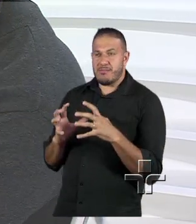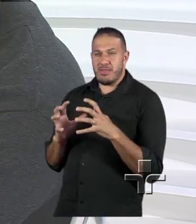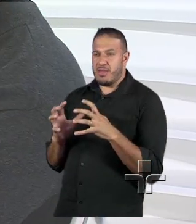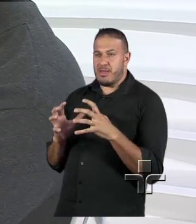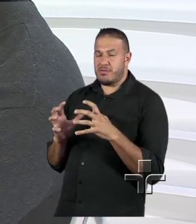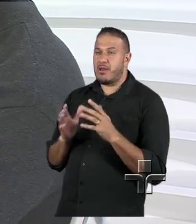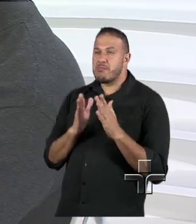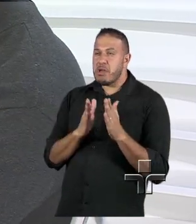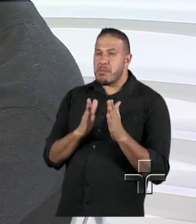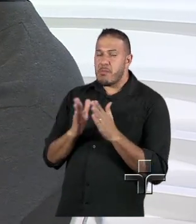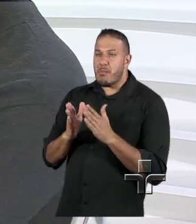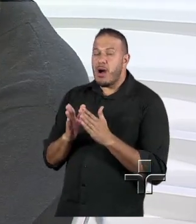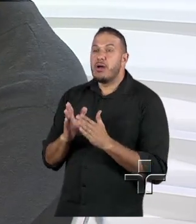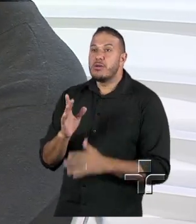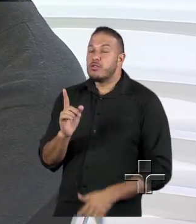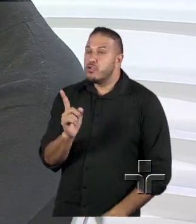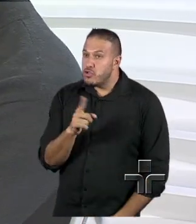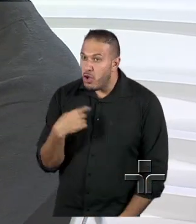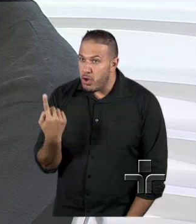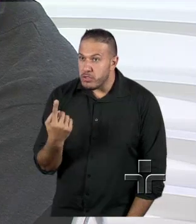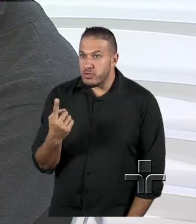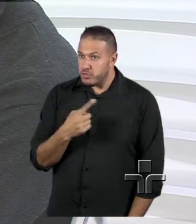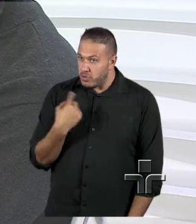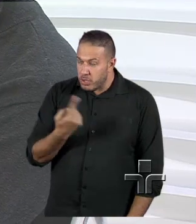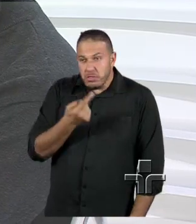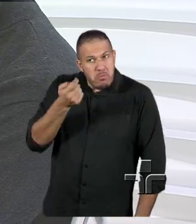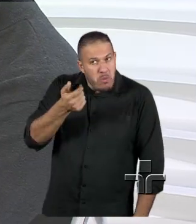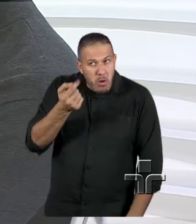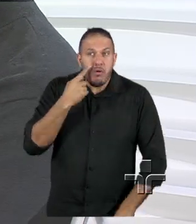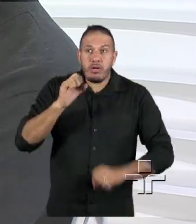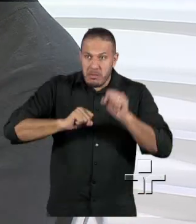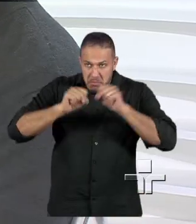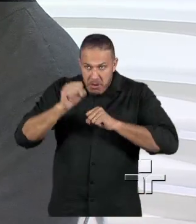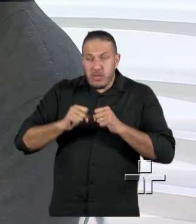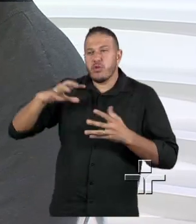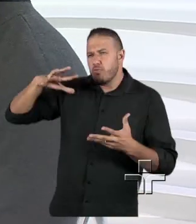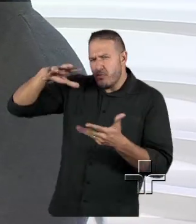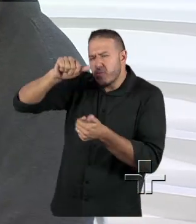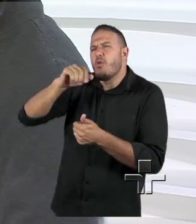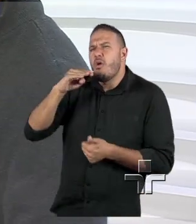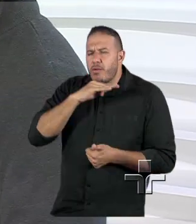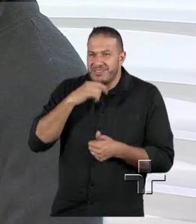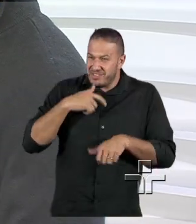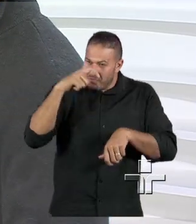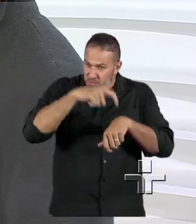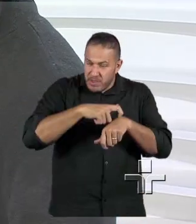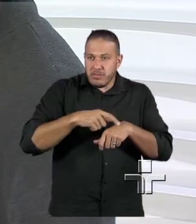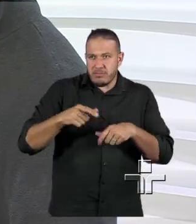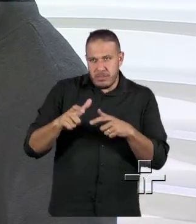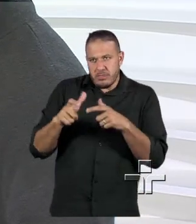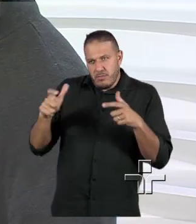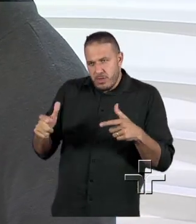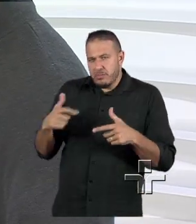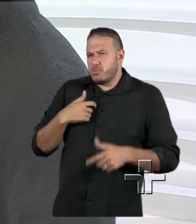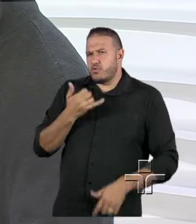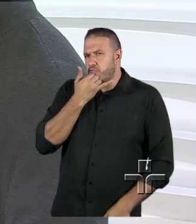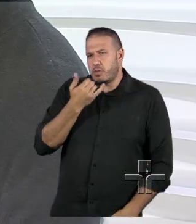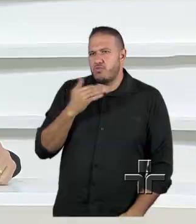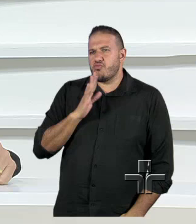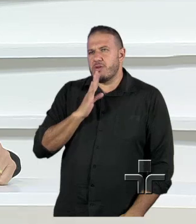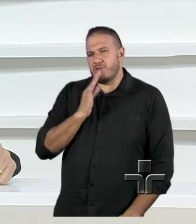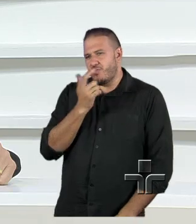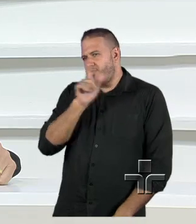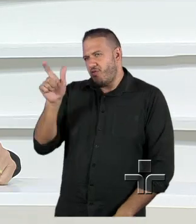do processo. Nós somos uma das poucas empresas do mundo, Ricardo, que vai desse porte, não conheço outra desse